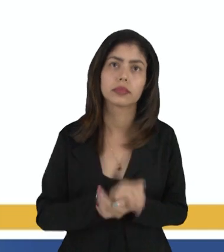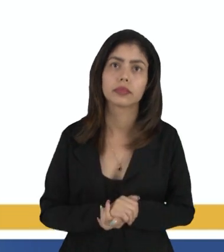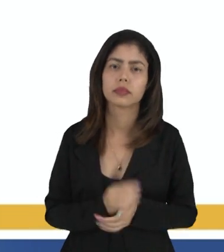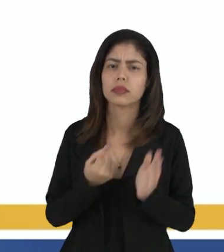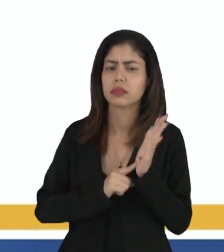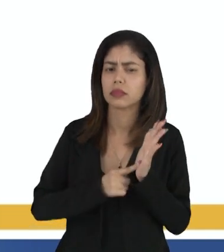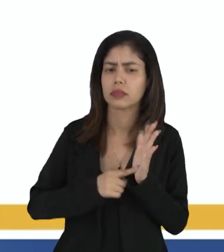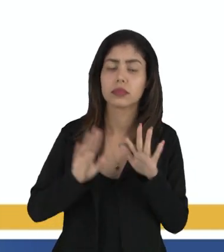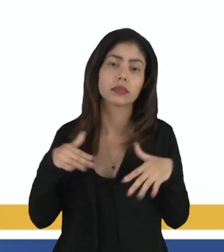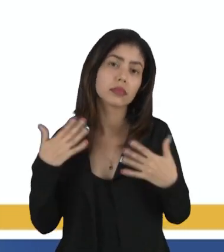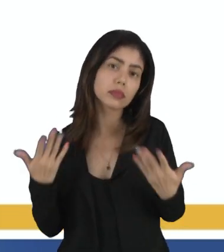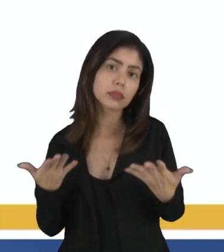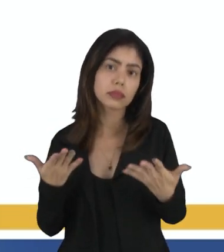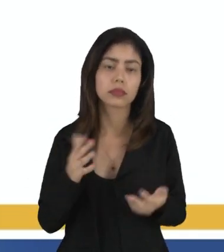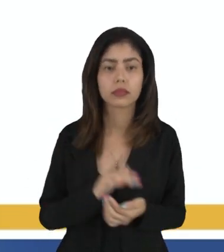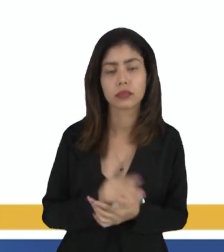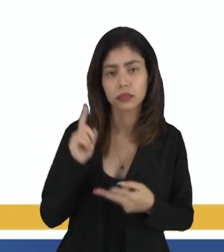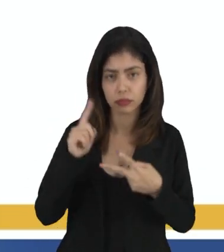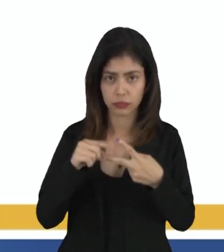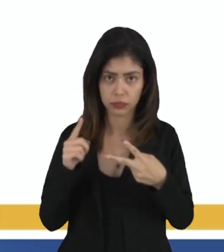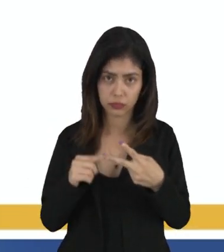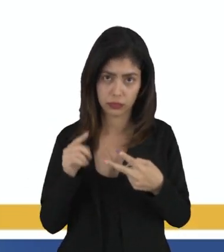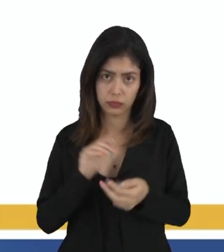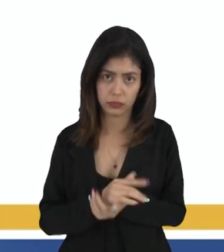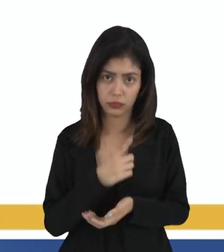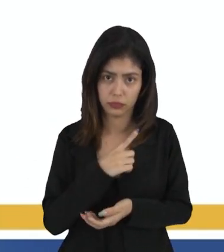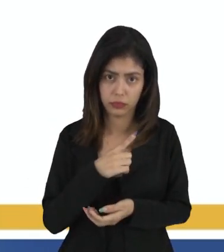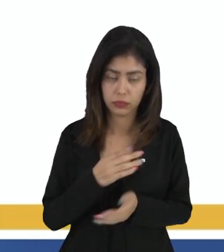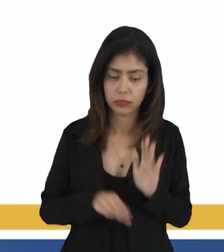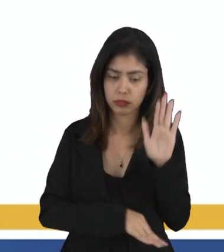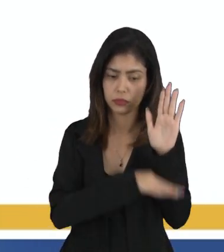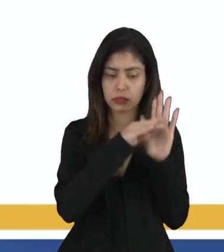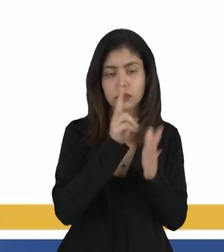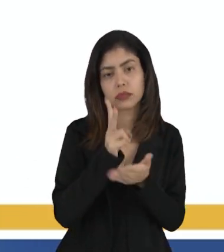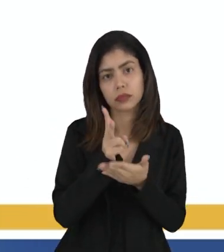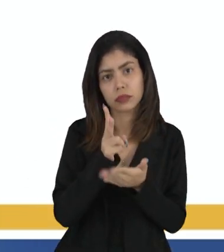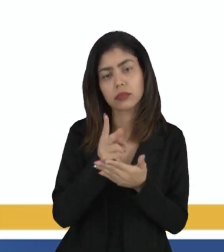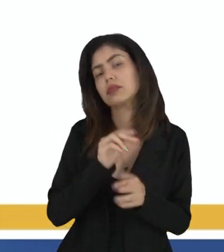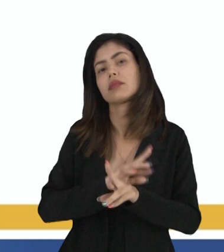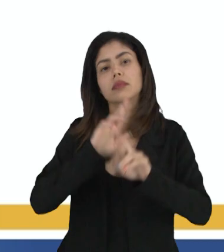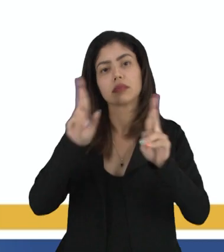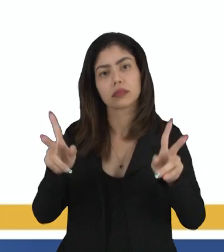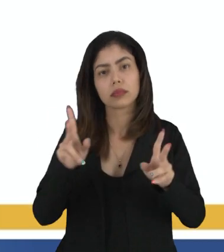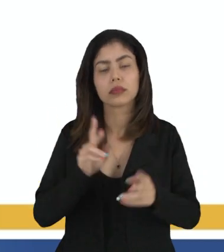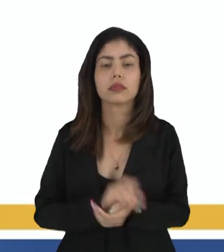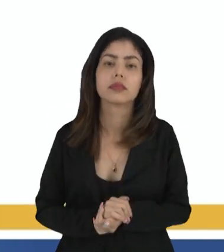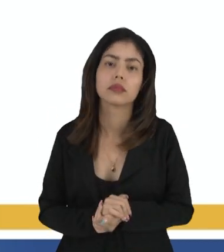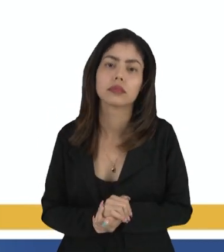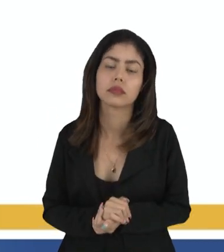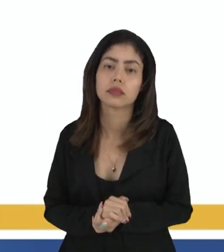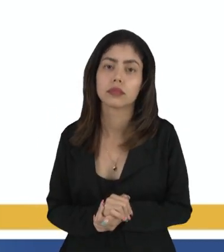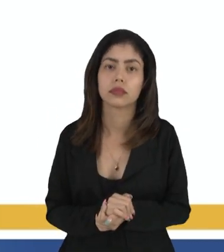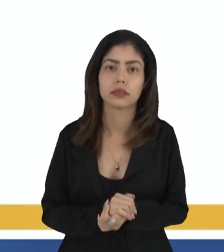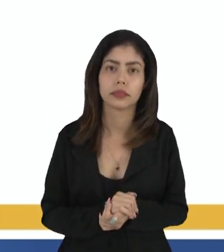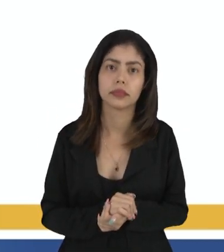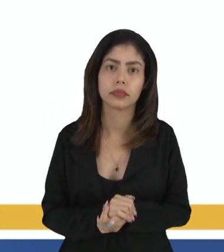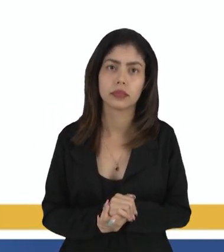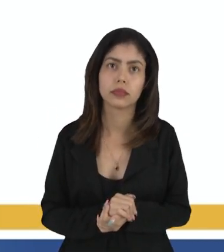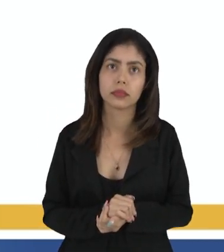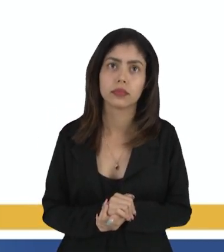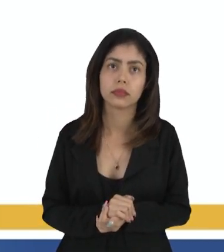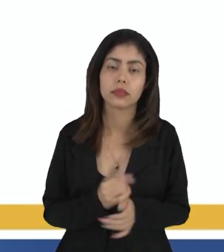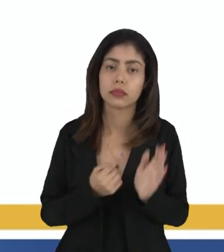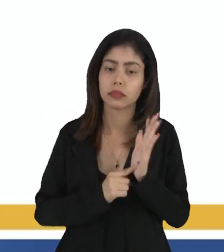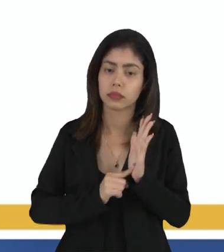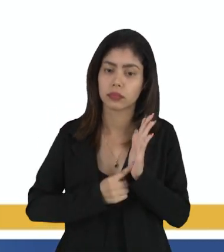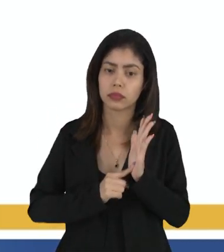acontecer até que ponto? Até que os dois estejam à mesma temperatura. Então, a condição é que sejam temperaturas diferentes e